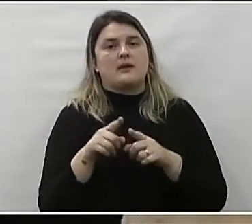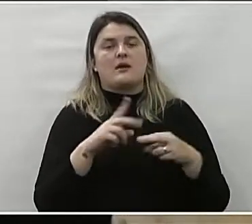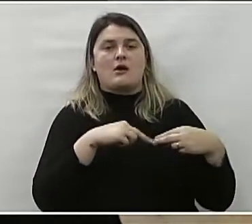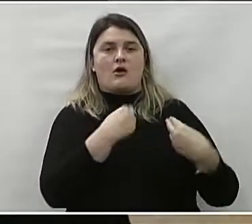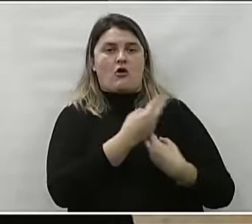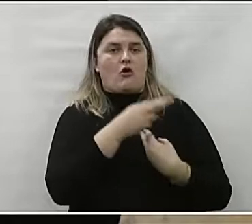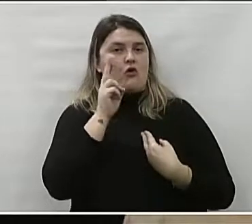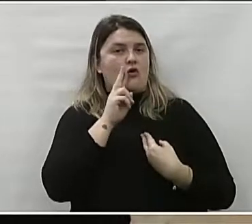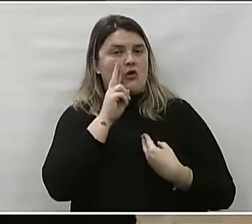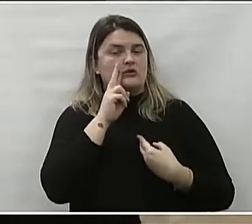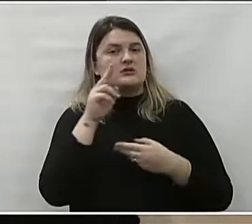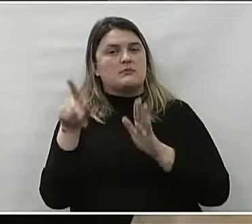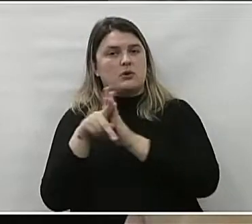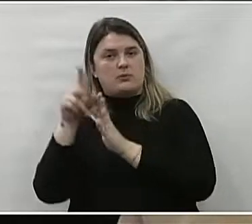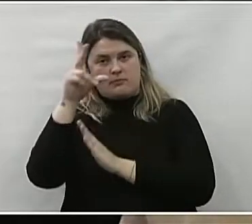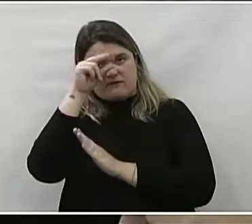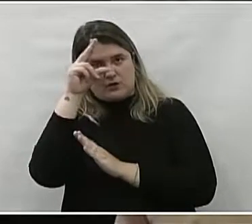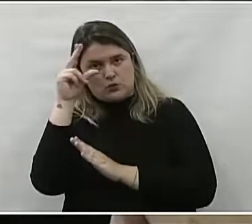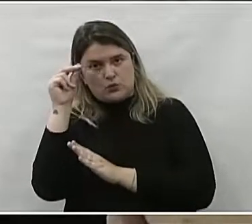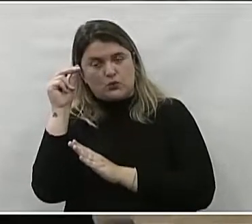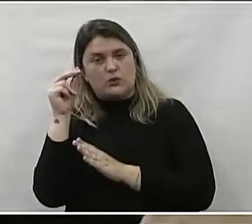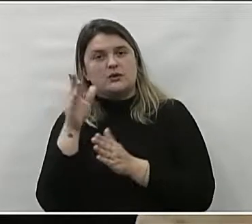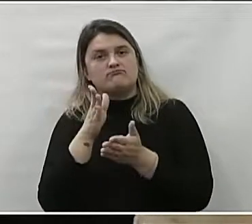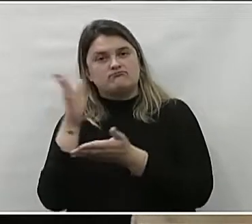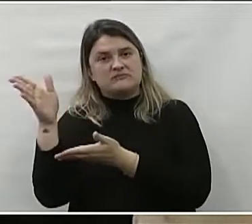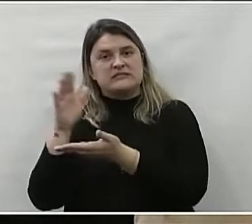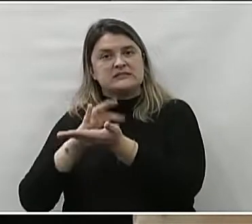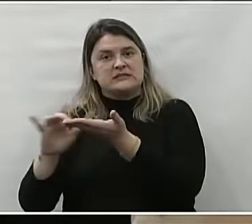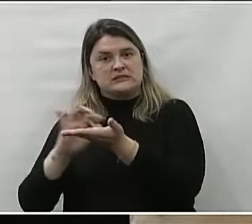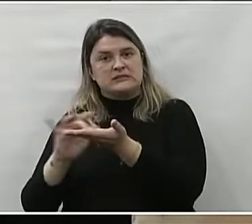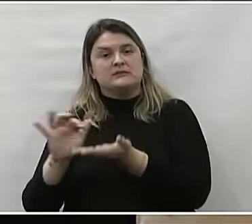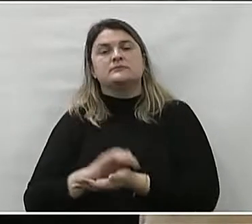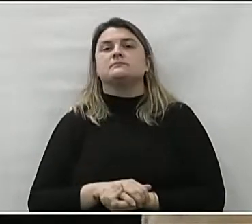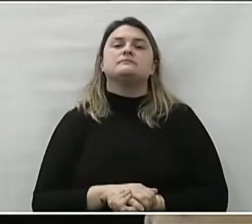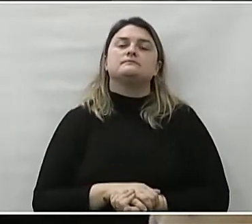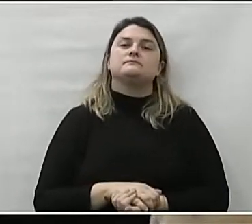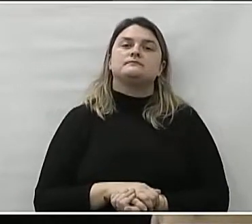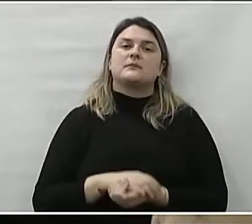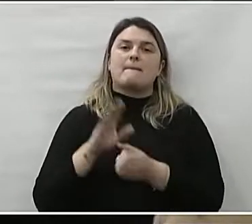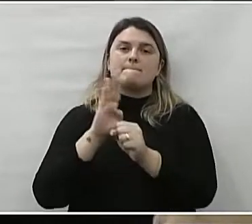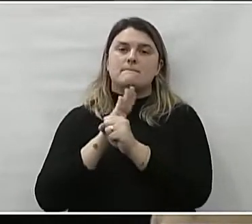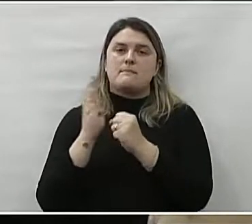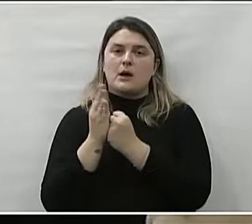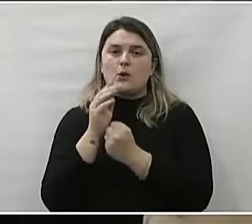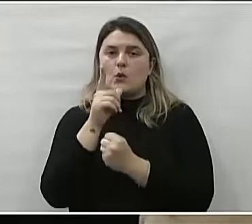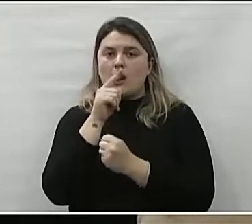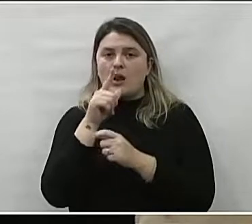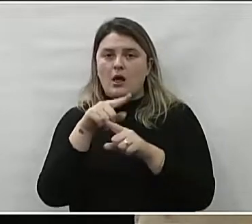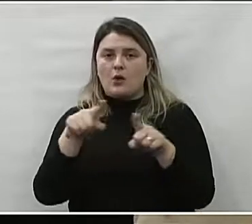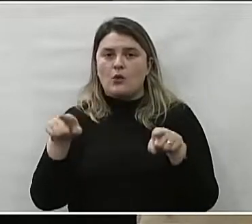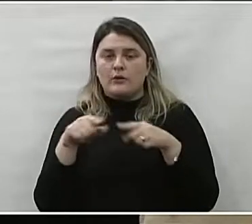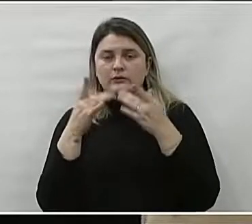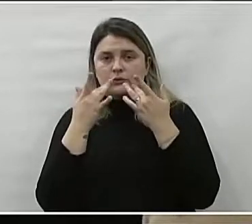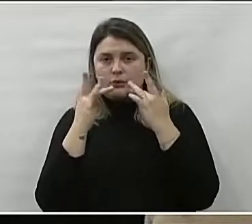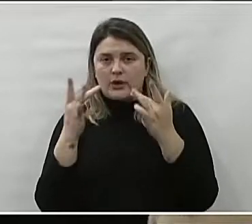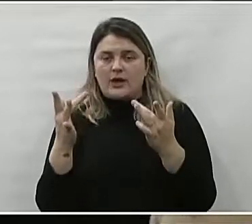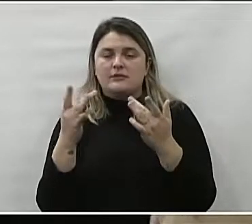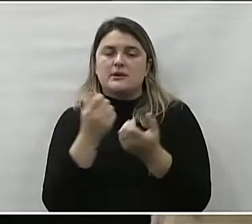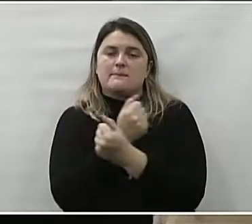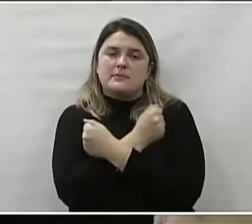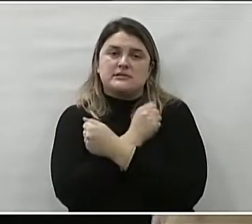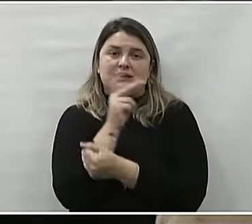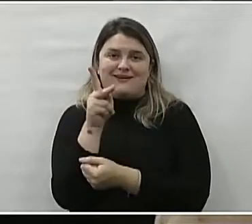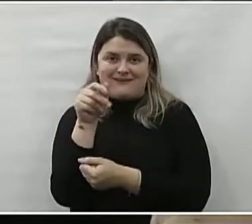liga do Câncer outro administração né destinar alguma secretaria e o bairro Lagoa Dourada também né Manda um